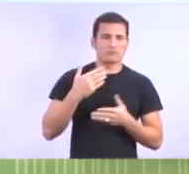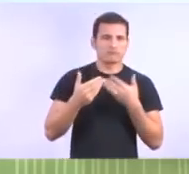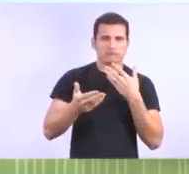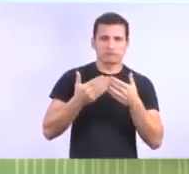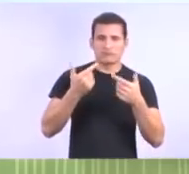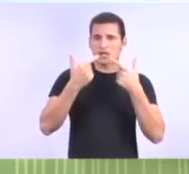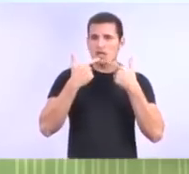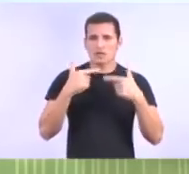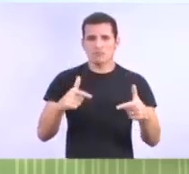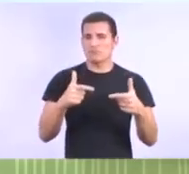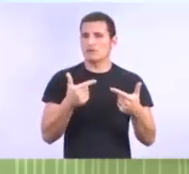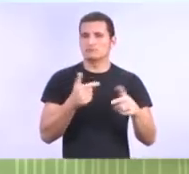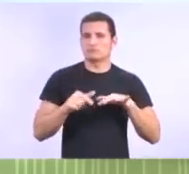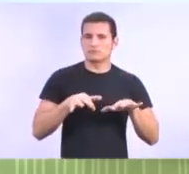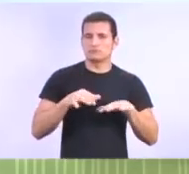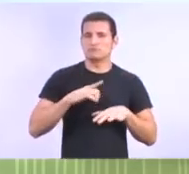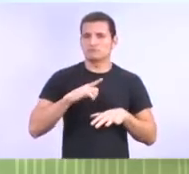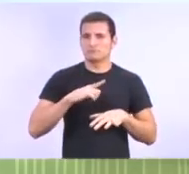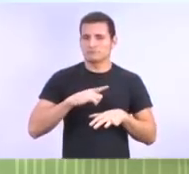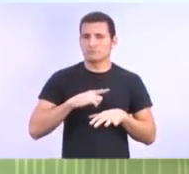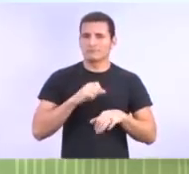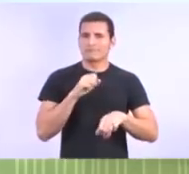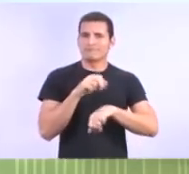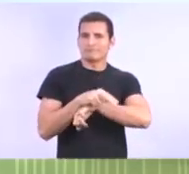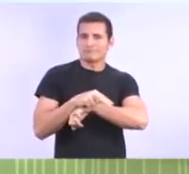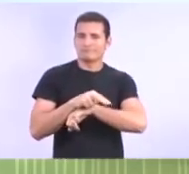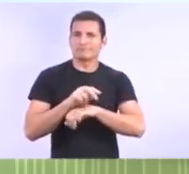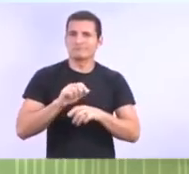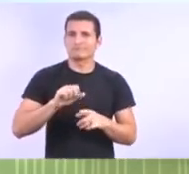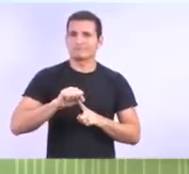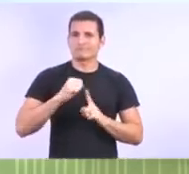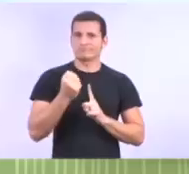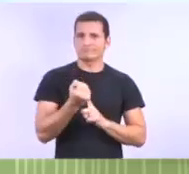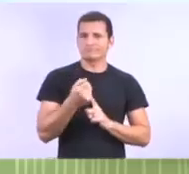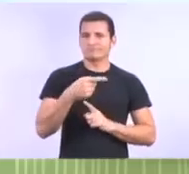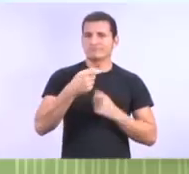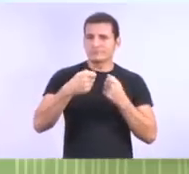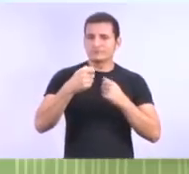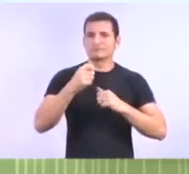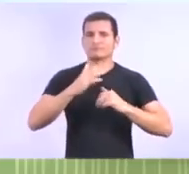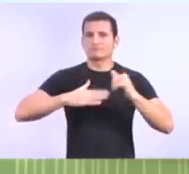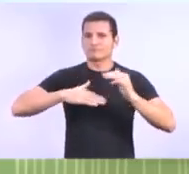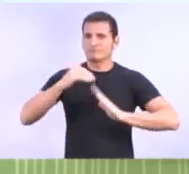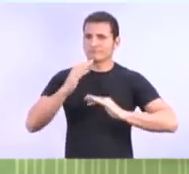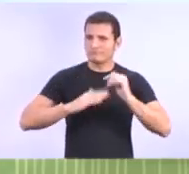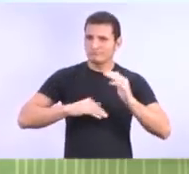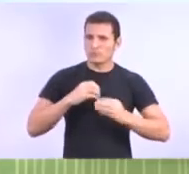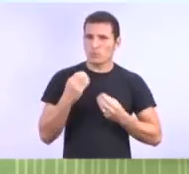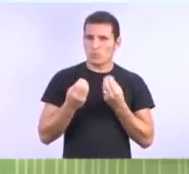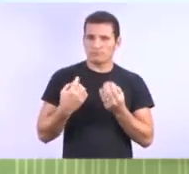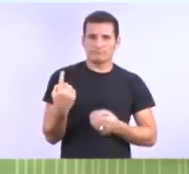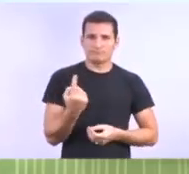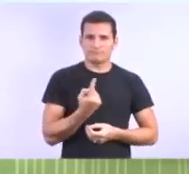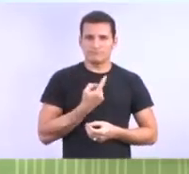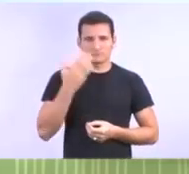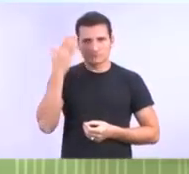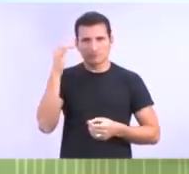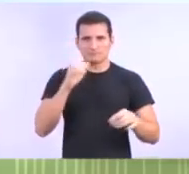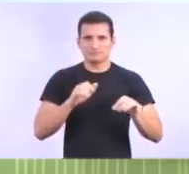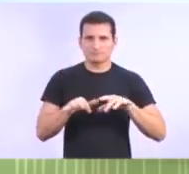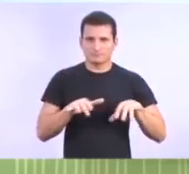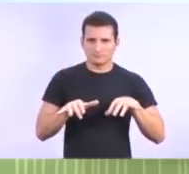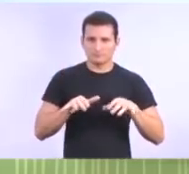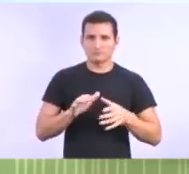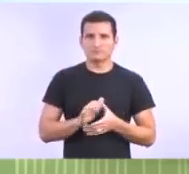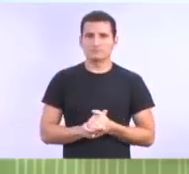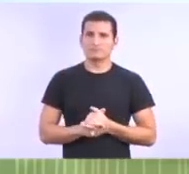programação, tem uma vaga garantida no mercado. O mercado está precisando muito de profissionais como a gente que sabem programar. Então, gente, vamos